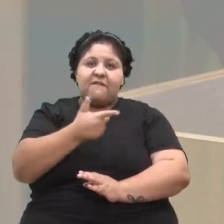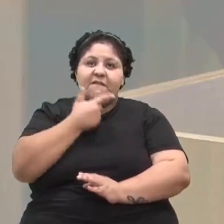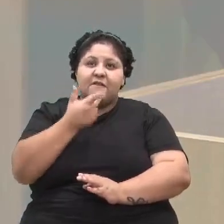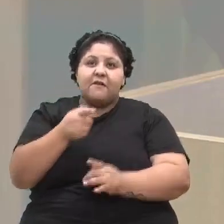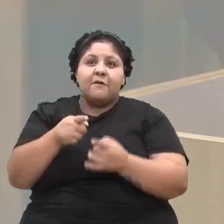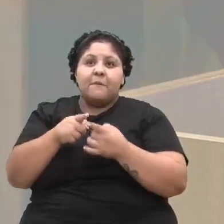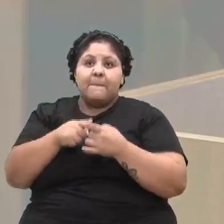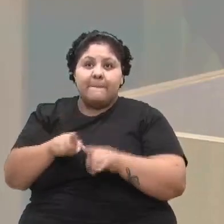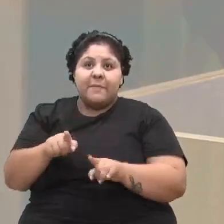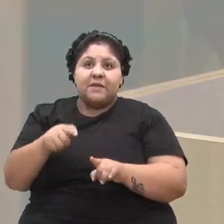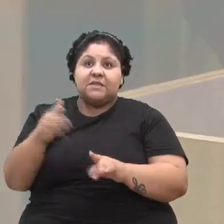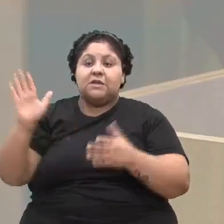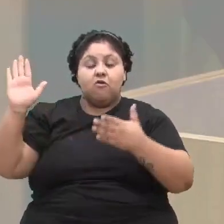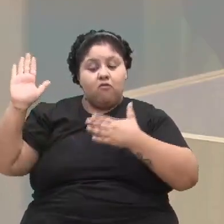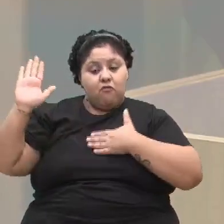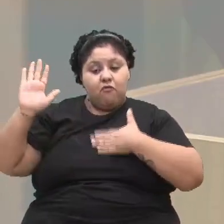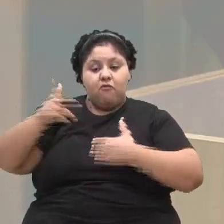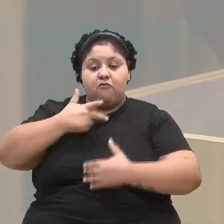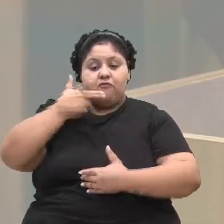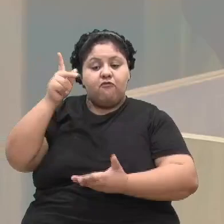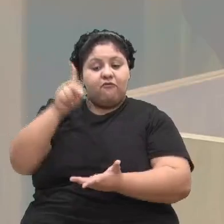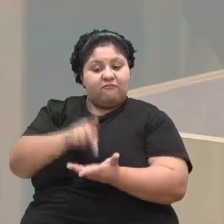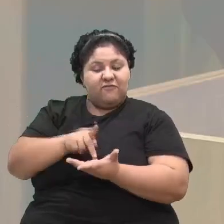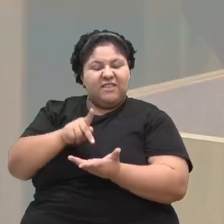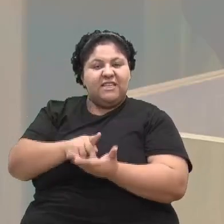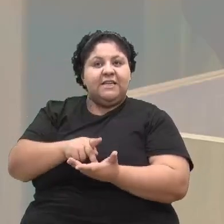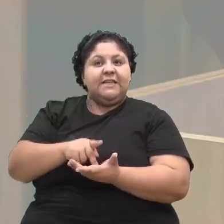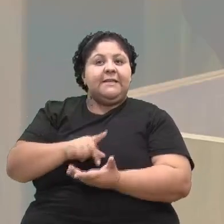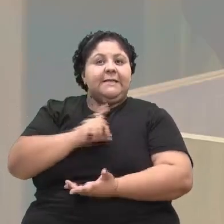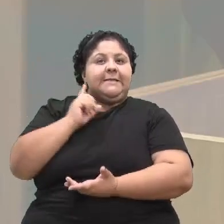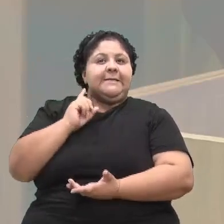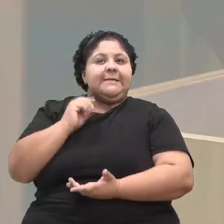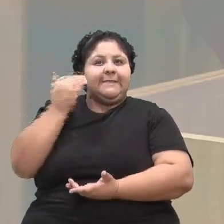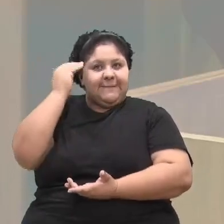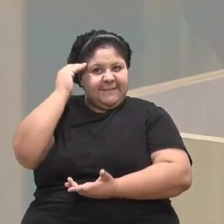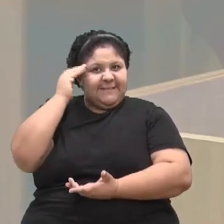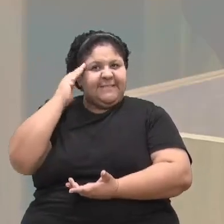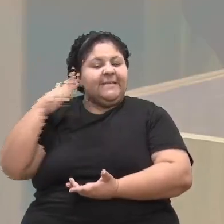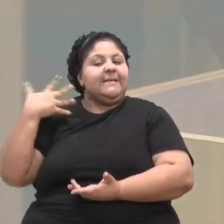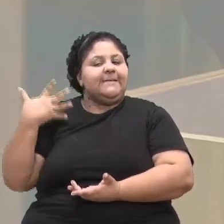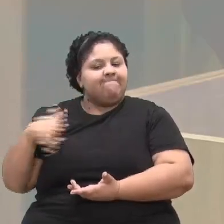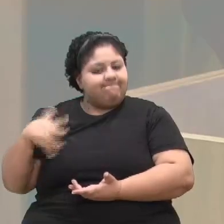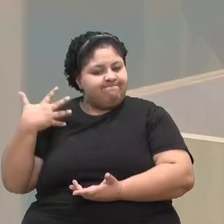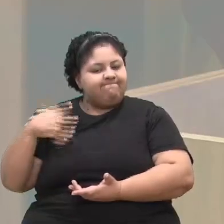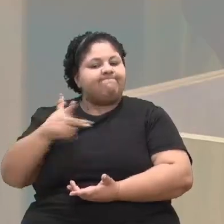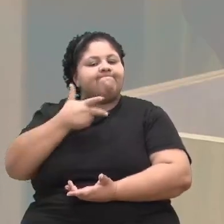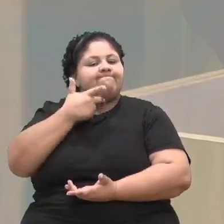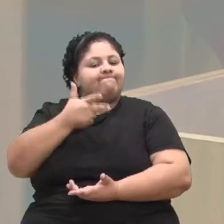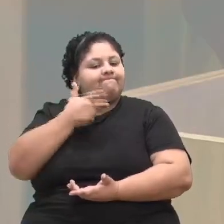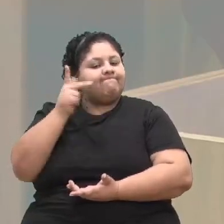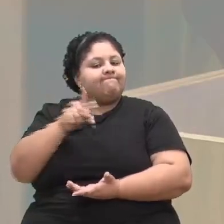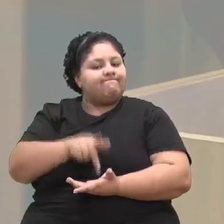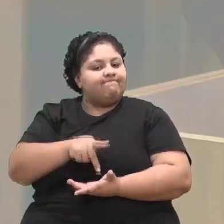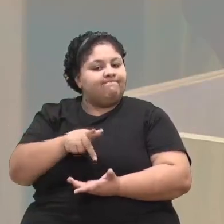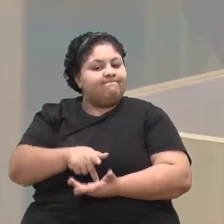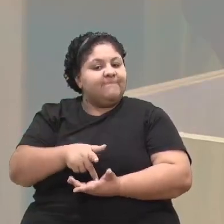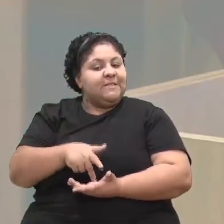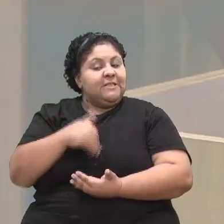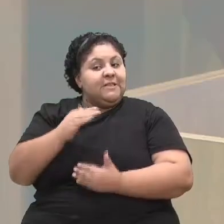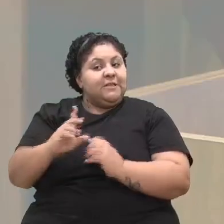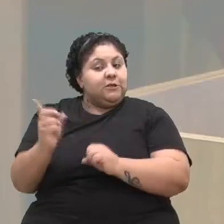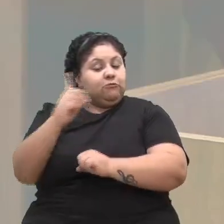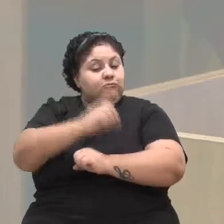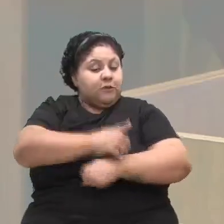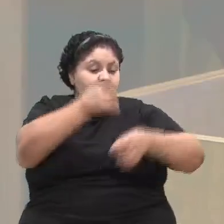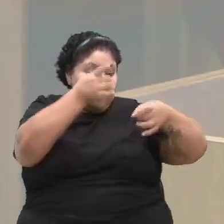eu jurei falar a verdade e eu sei que ela custa cara. Mas eu jurei falar a verdade e se tiver um dia que abandonar essa casa, será